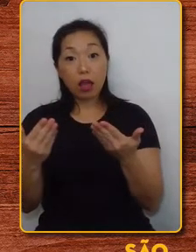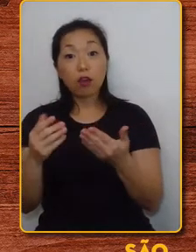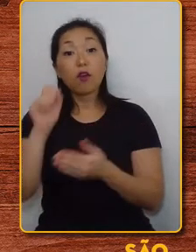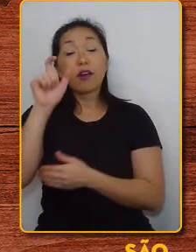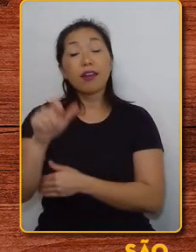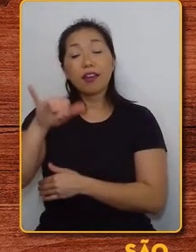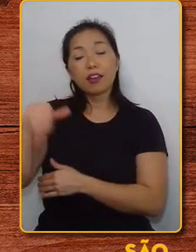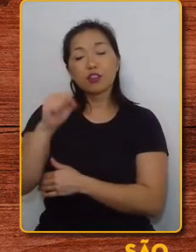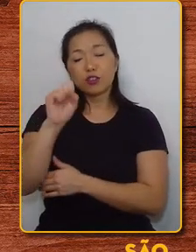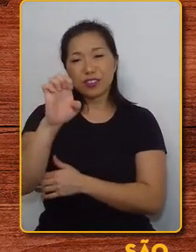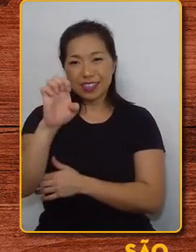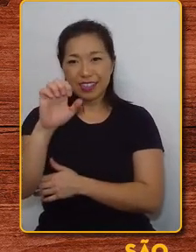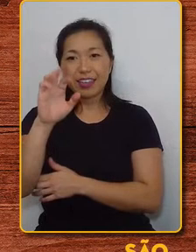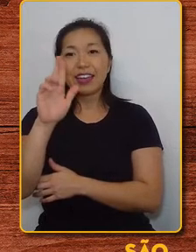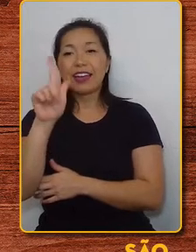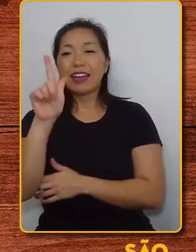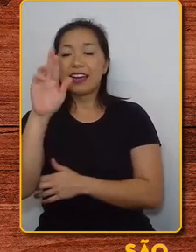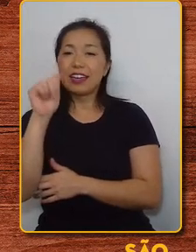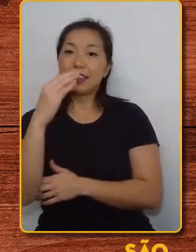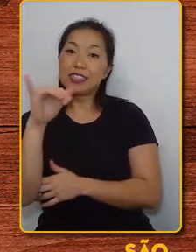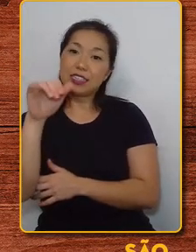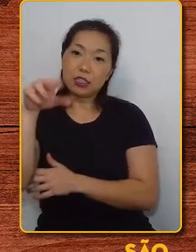Graziano.